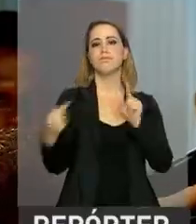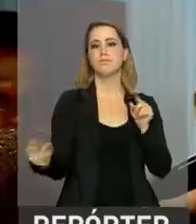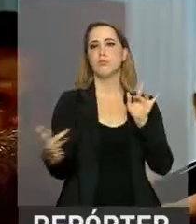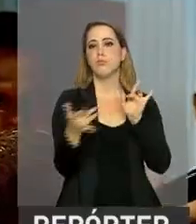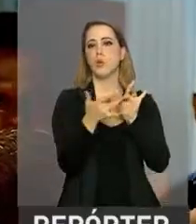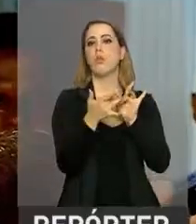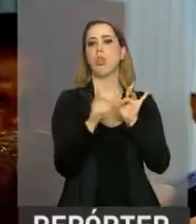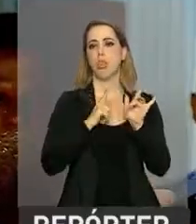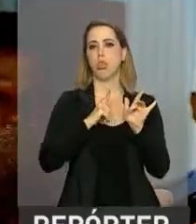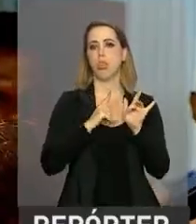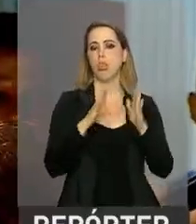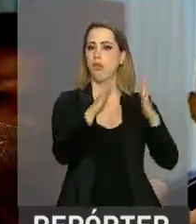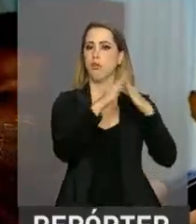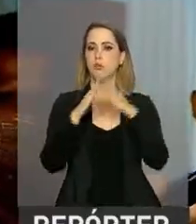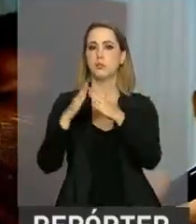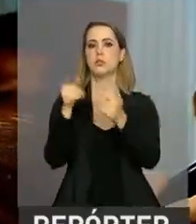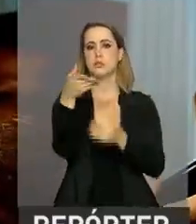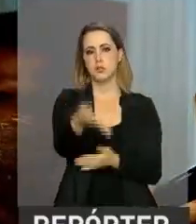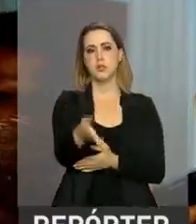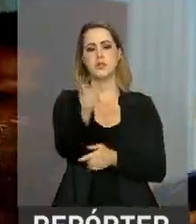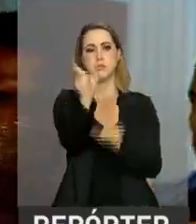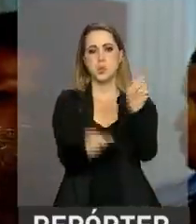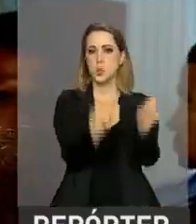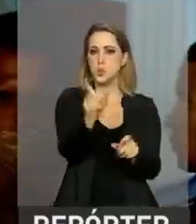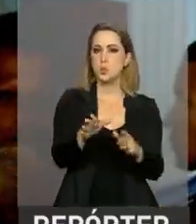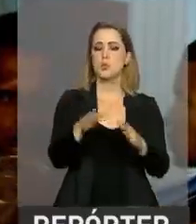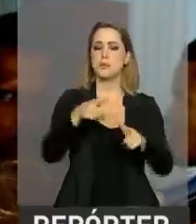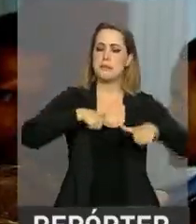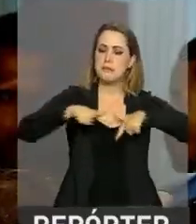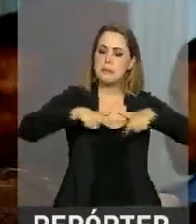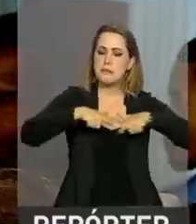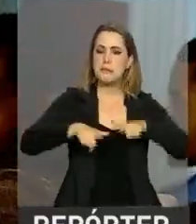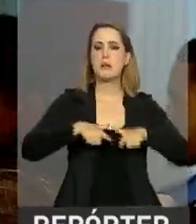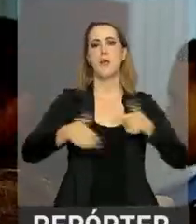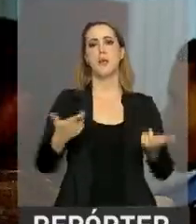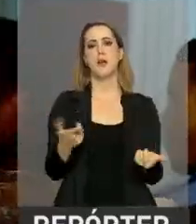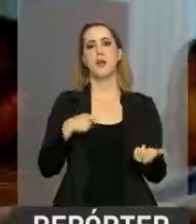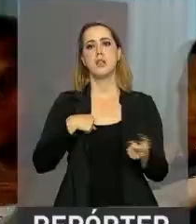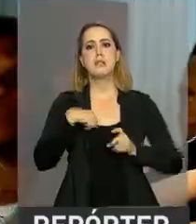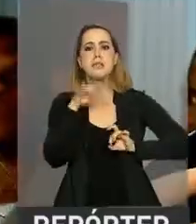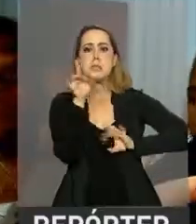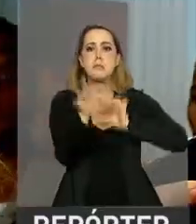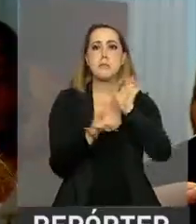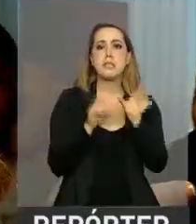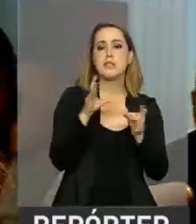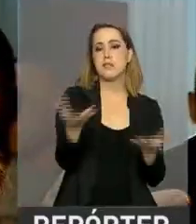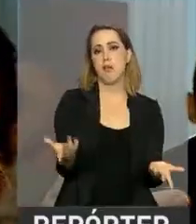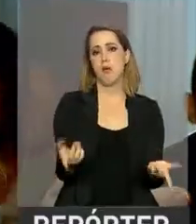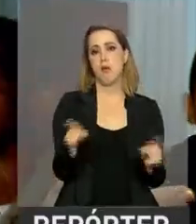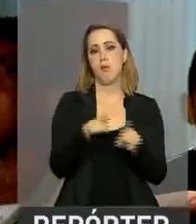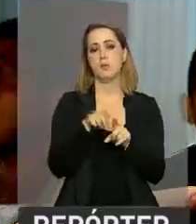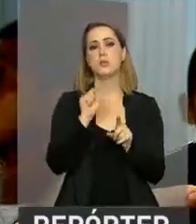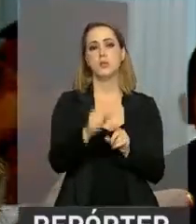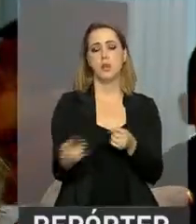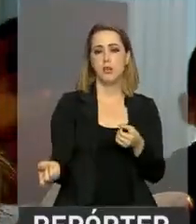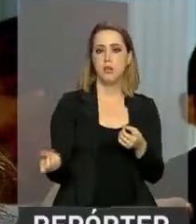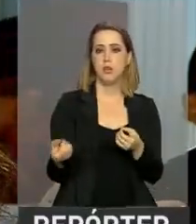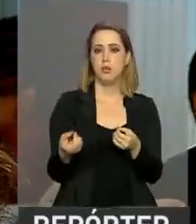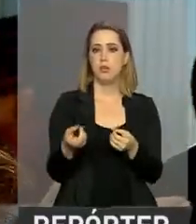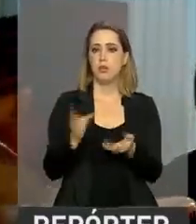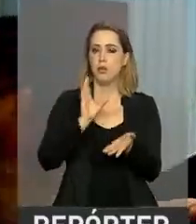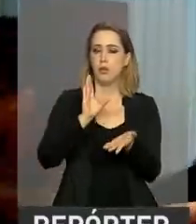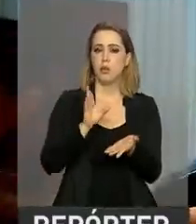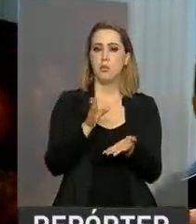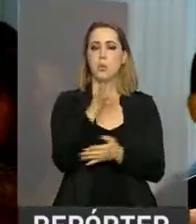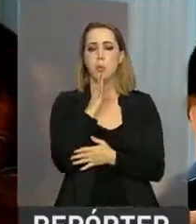com ter uma casa. E eles são brasileiros que trabalham muito duro, em condições muito especiais. De certa forma, é um retorno, digamos